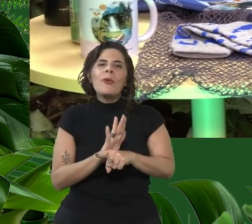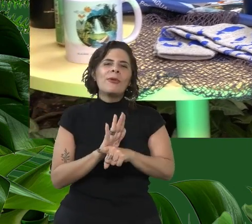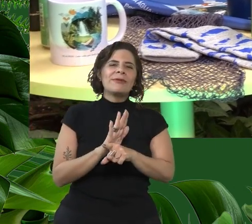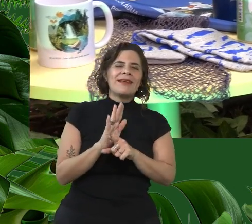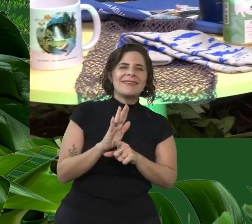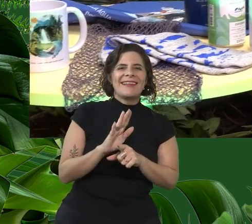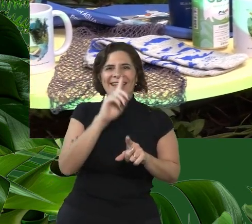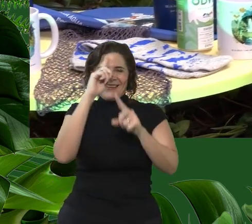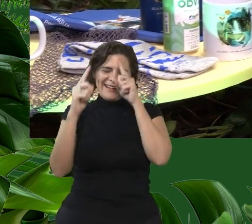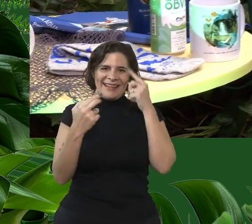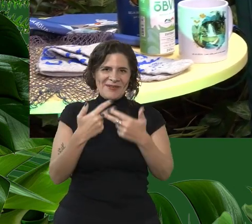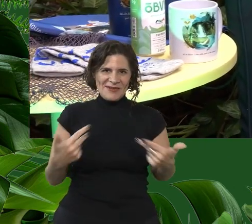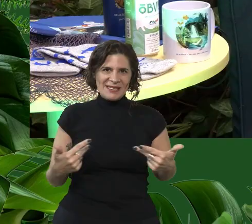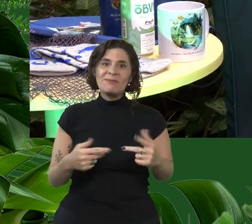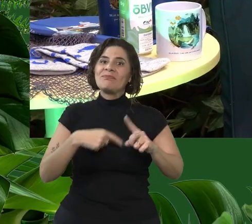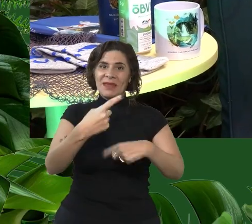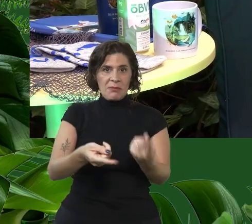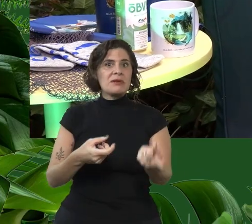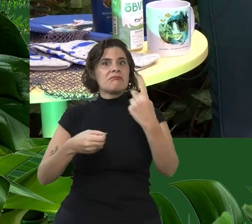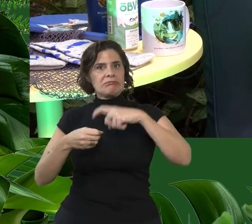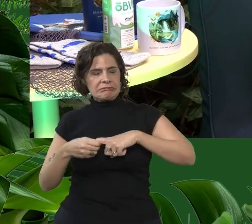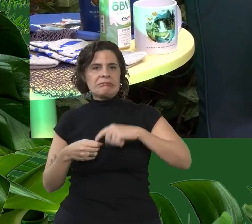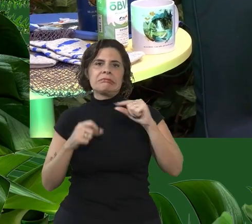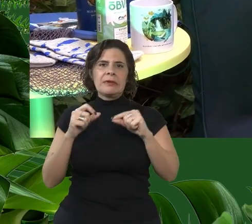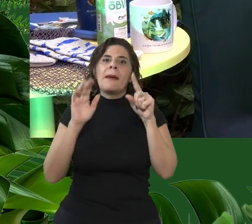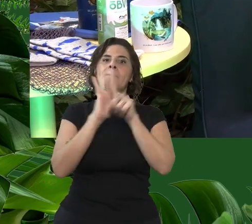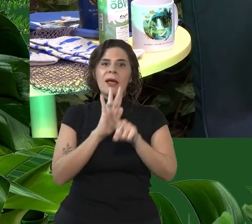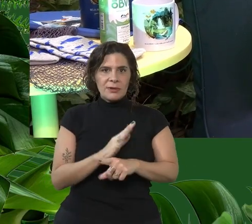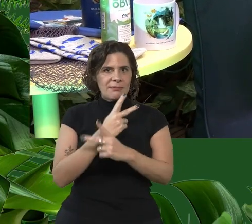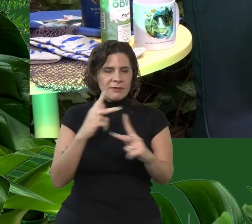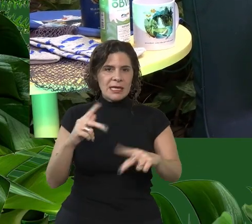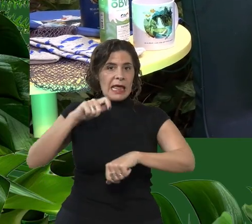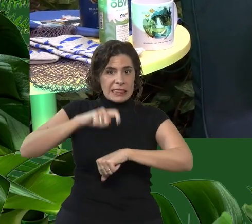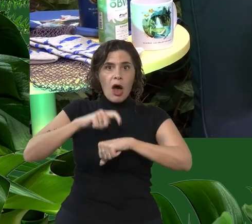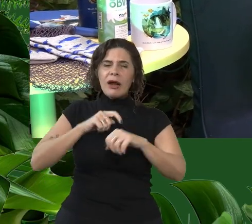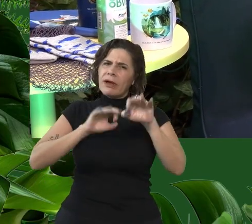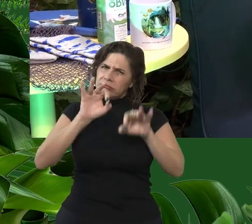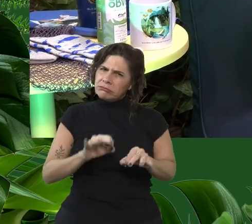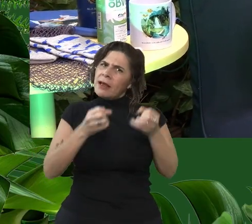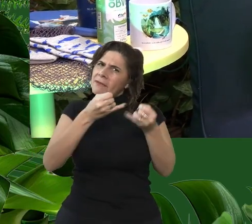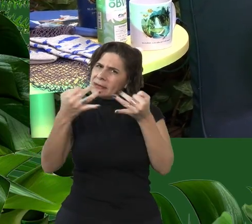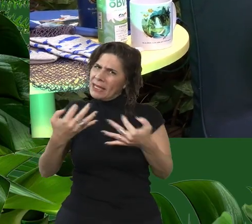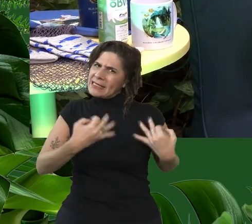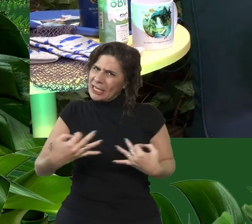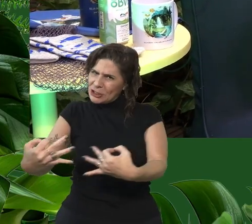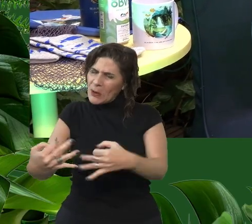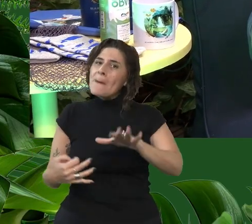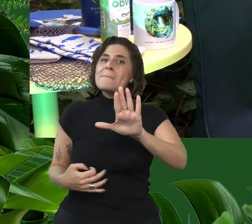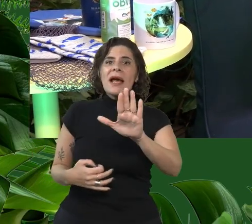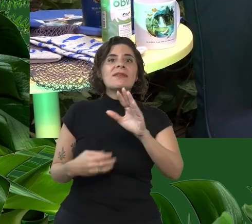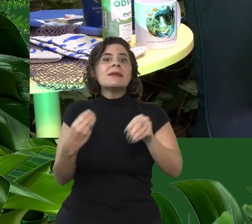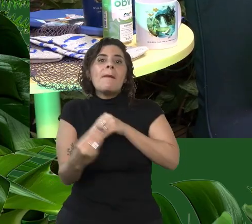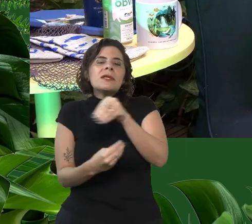quizzes, enfim, soltaremos perguntas para vocês. Na hora ali da dinâmica a gente vai explicar certinho, mas posso dar um spoiler que vai ser uma mistura